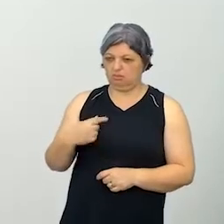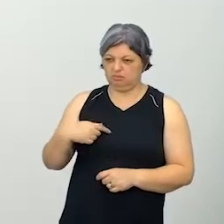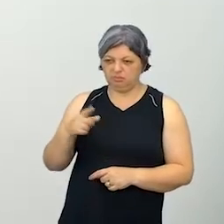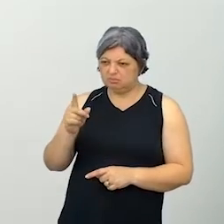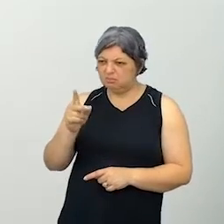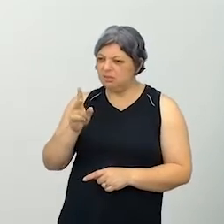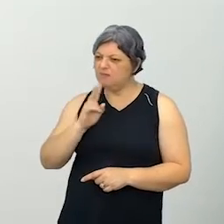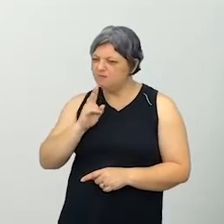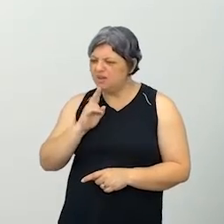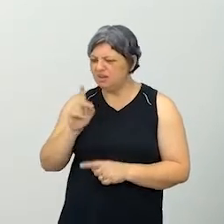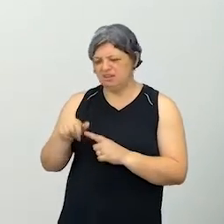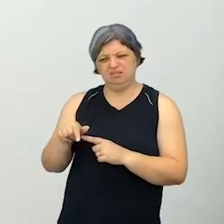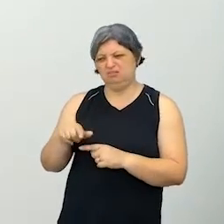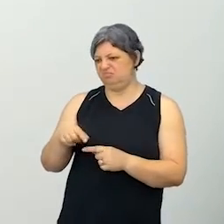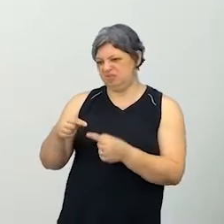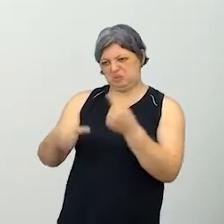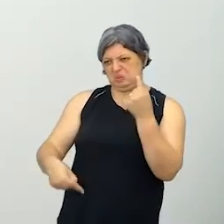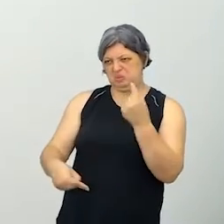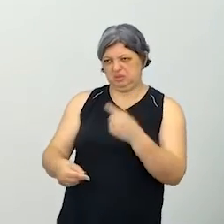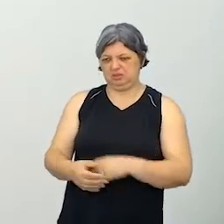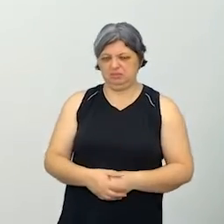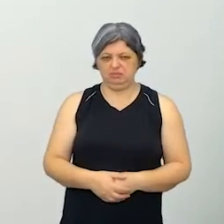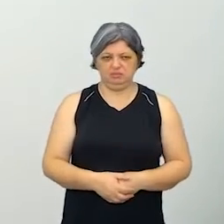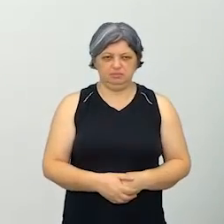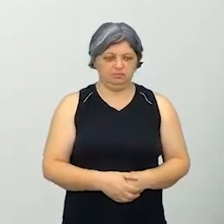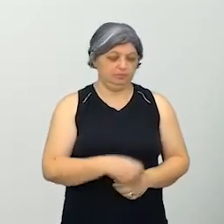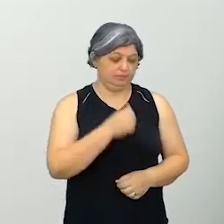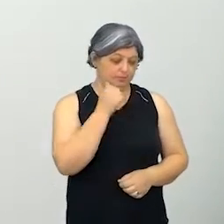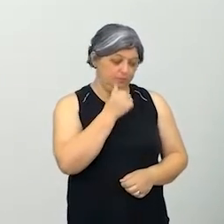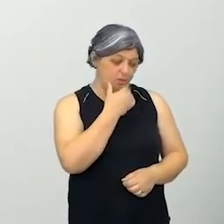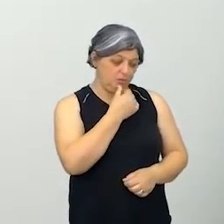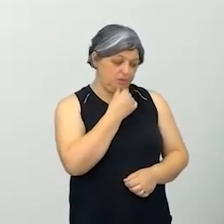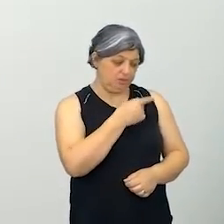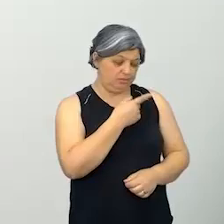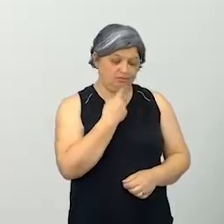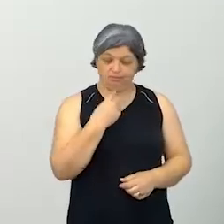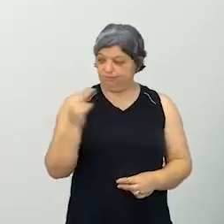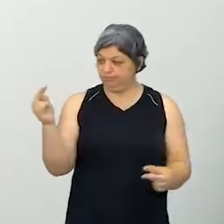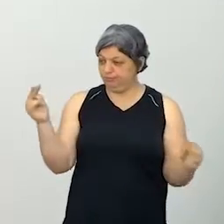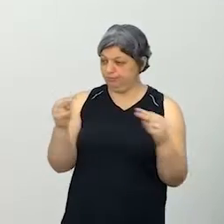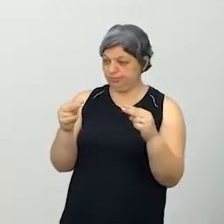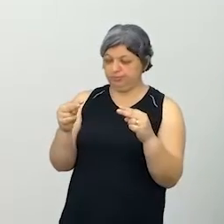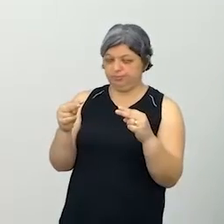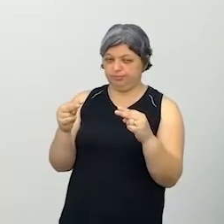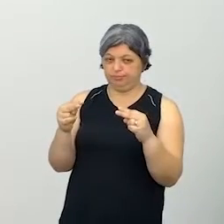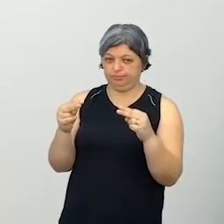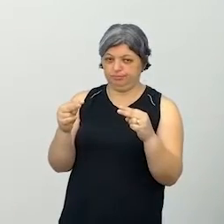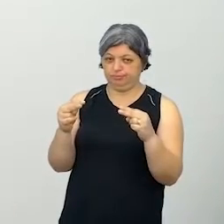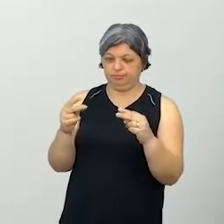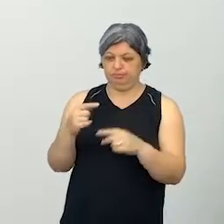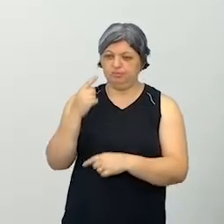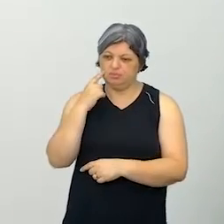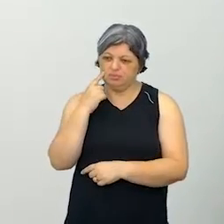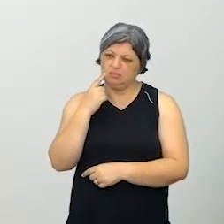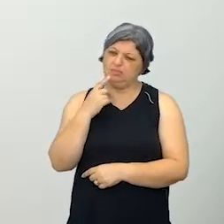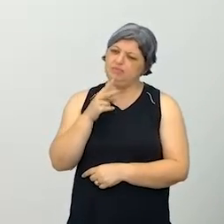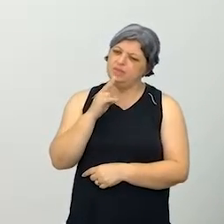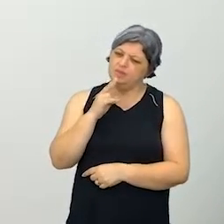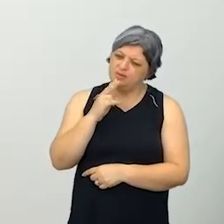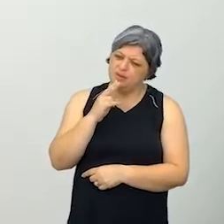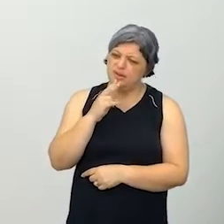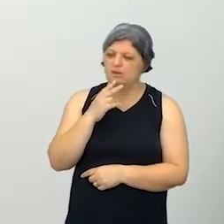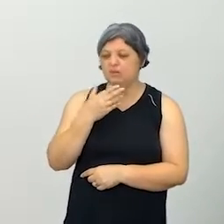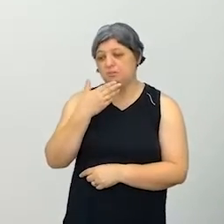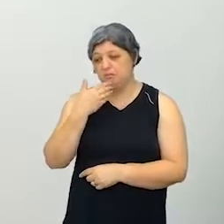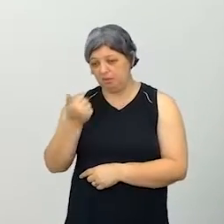graça, retrucou Tina. Fabiano olhou para a Tina e ela olhou de volta. Verde fica muito melhor do que vermelho.